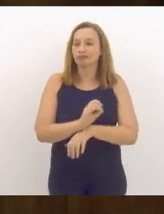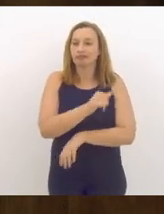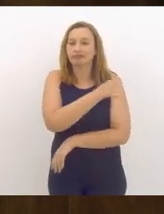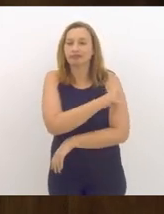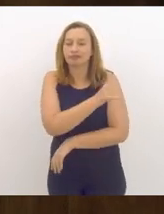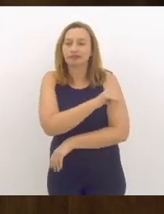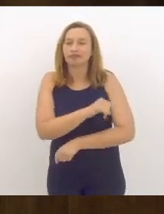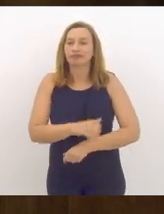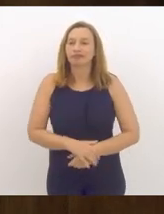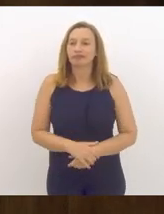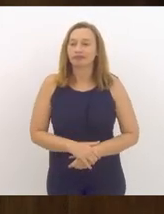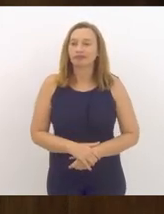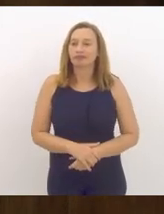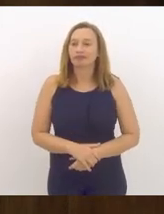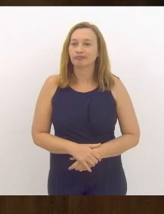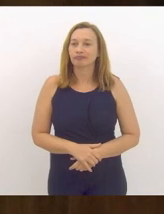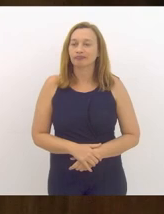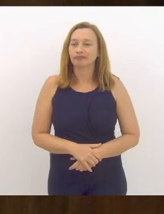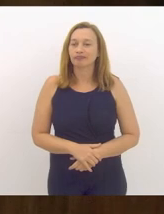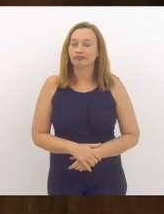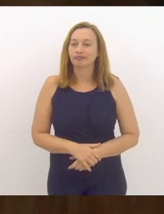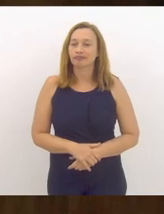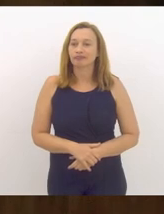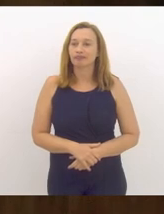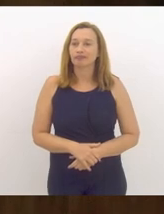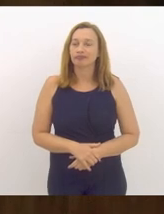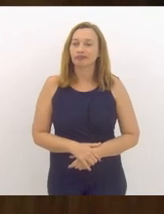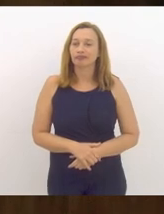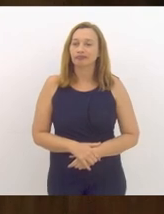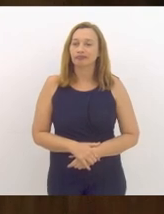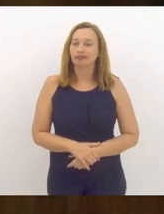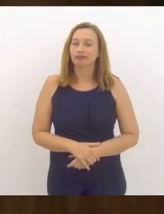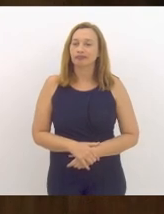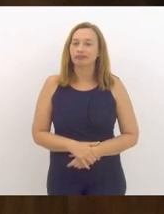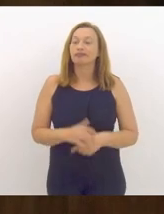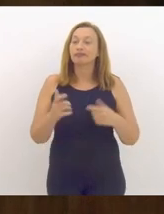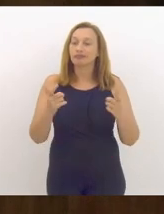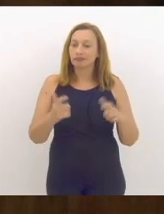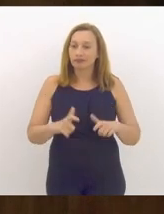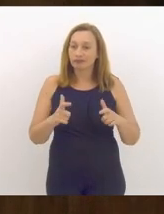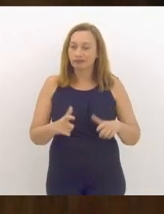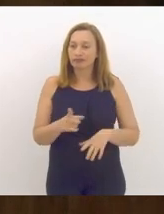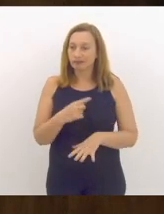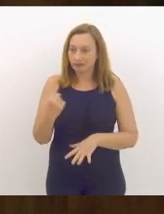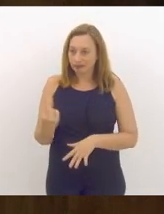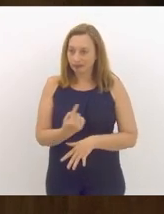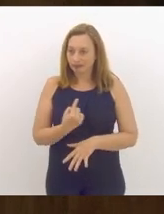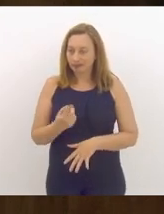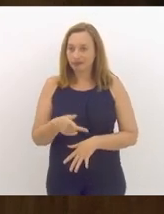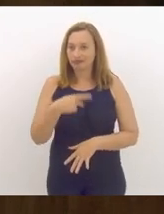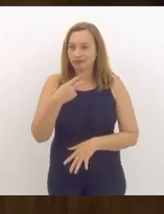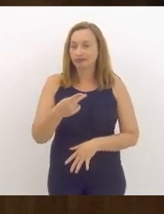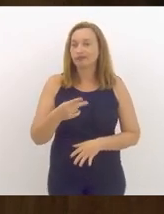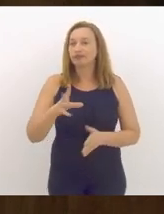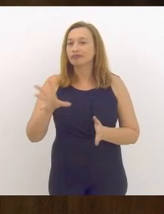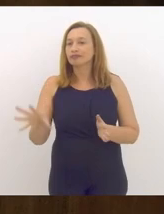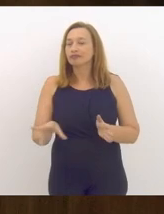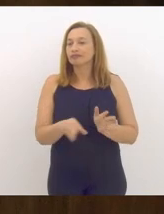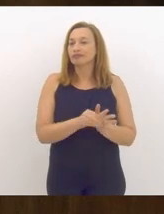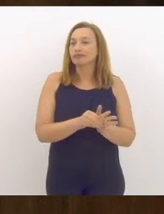Rio de Janeiro. E, para isso, usando o nosso lugar de parlamentar, nós protocolamos